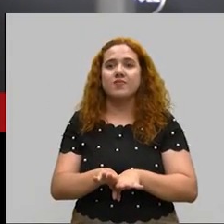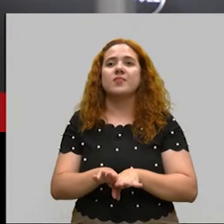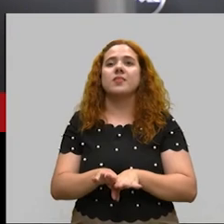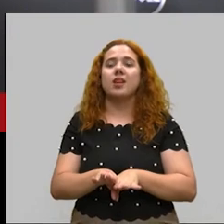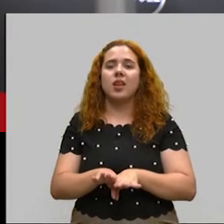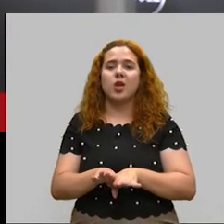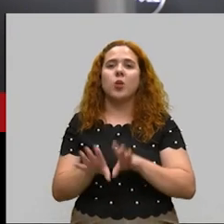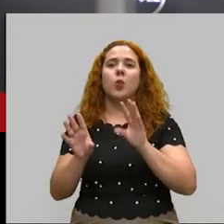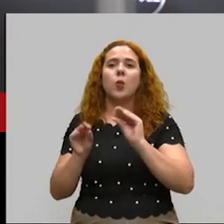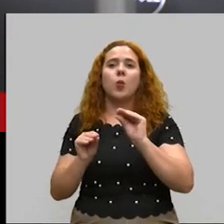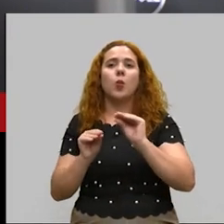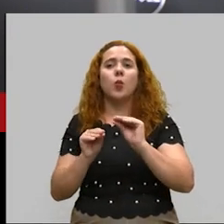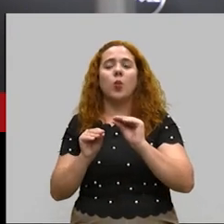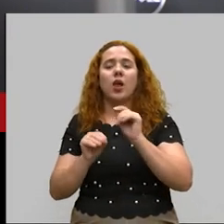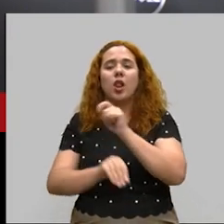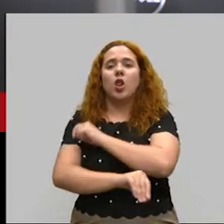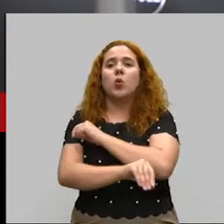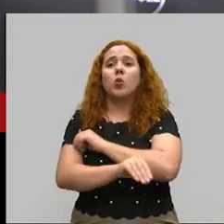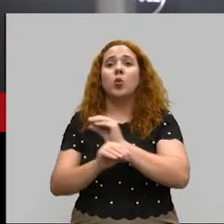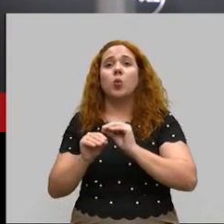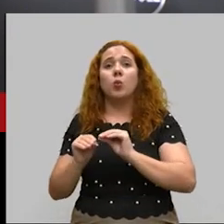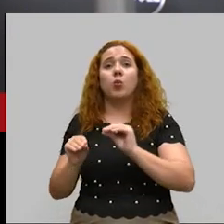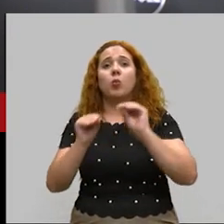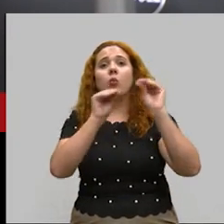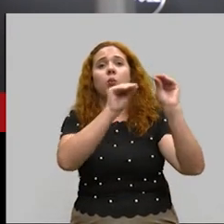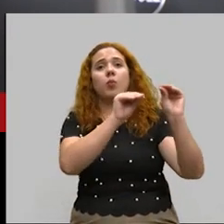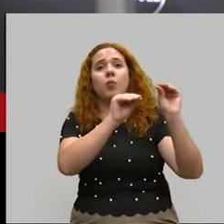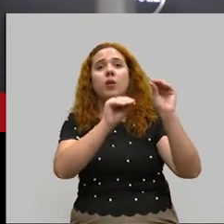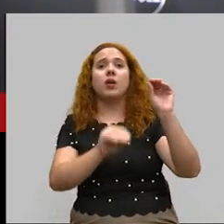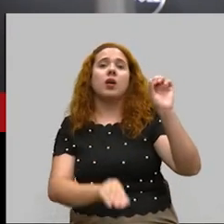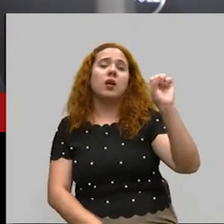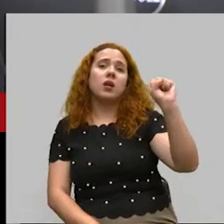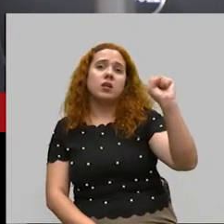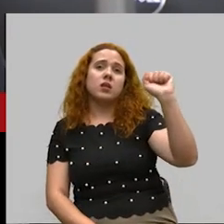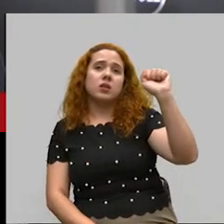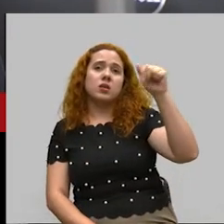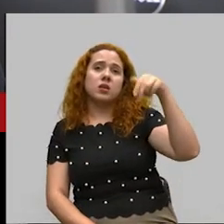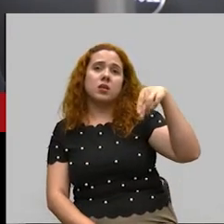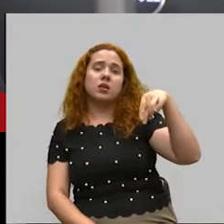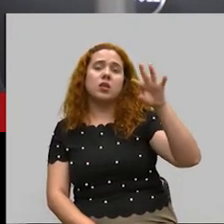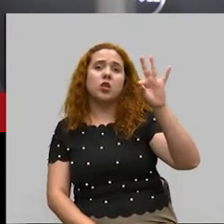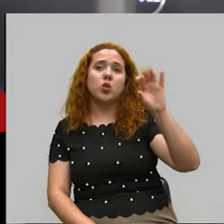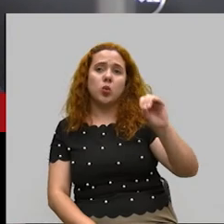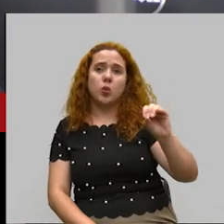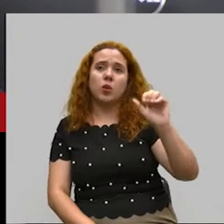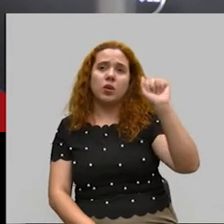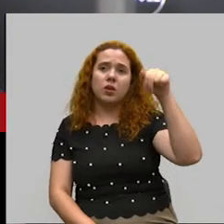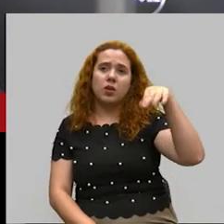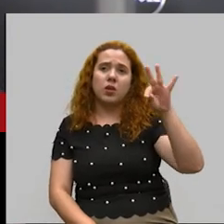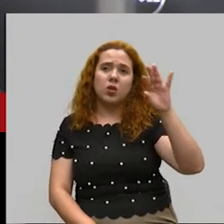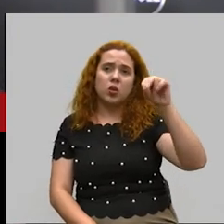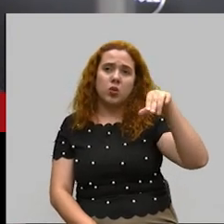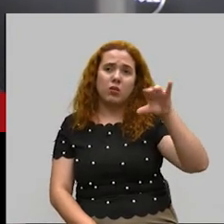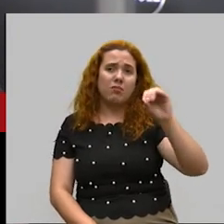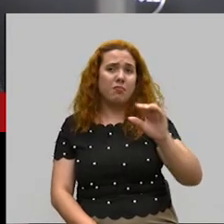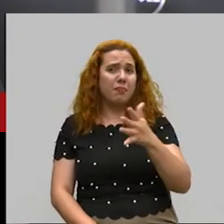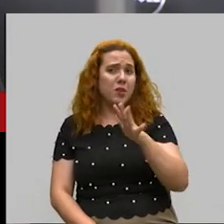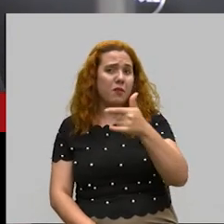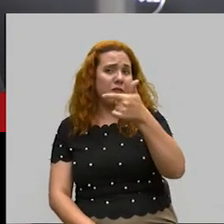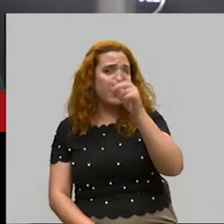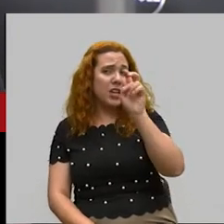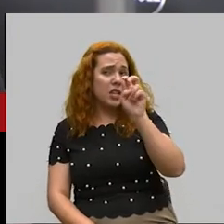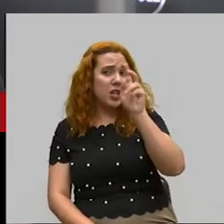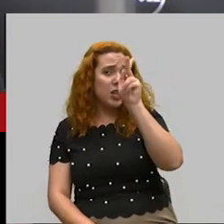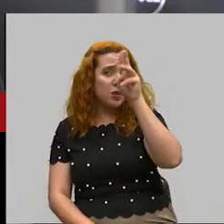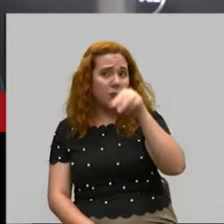transferidos para estudarem em Santo Antônio do Pontal que fica a mais ou menos 20 25 Km do local